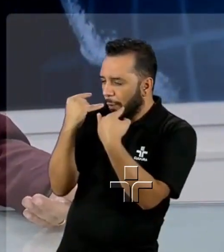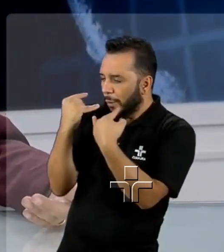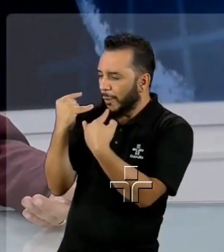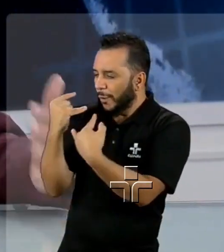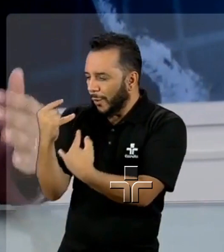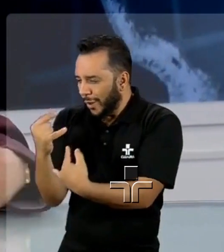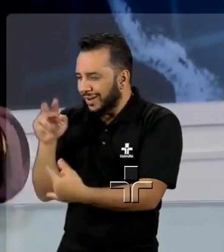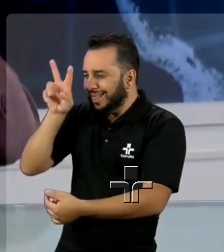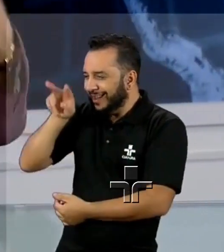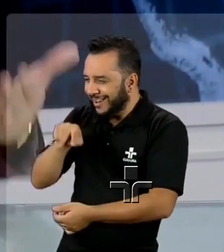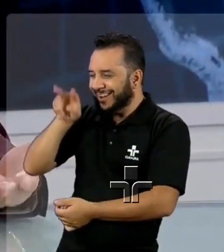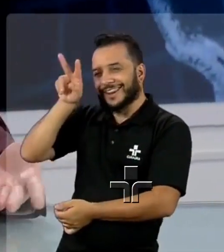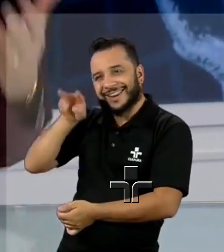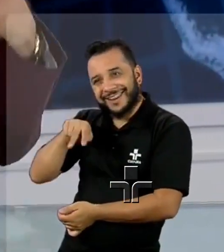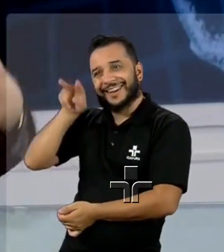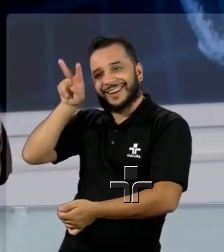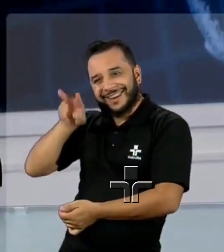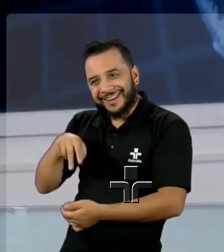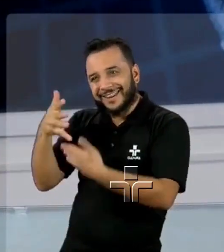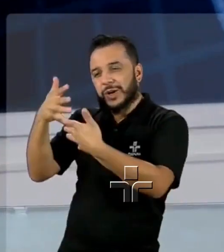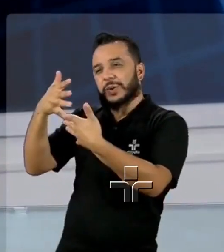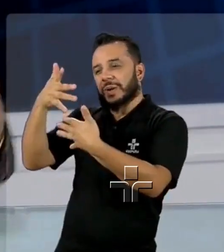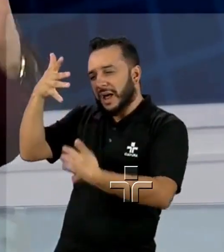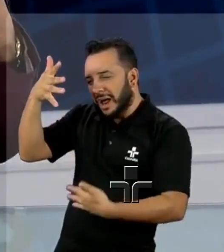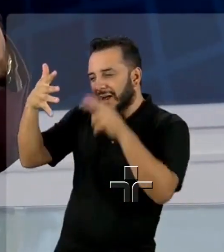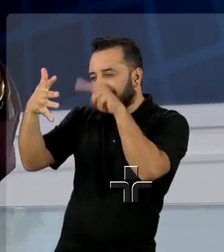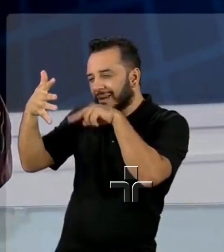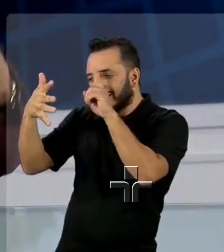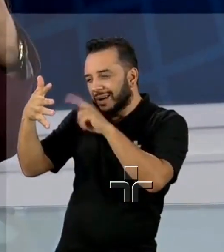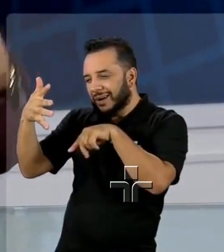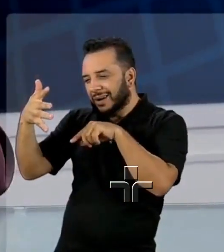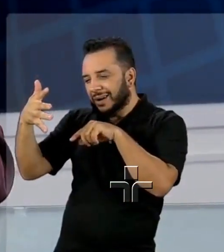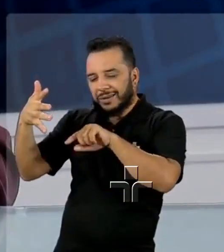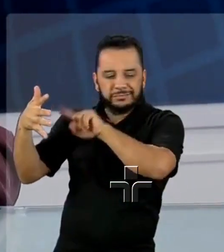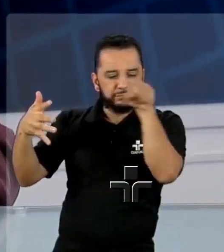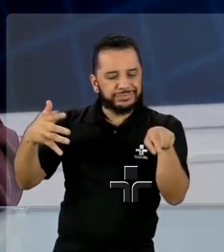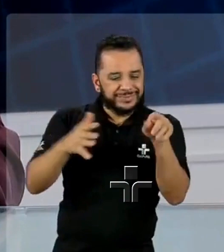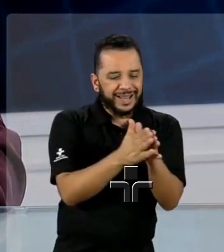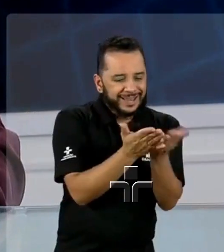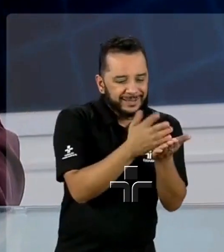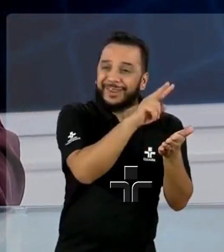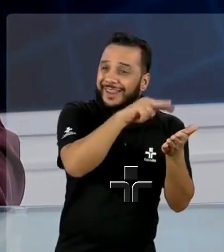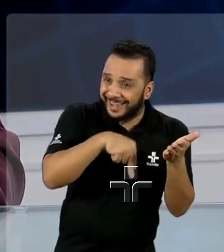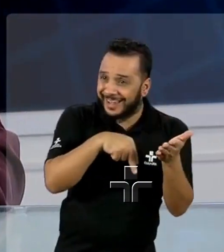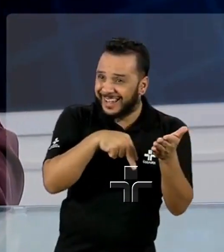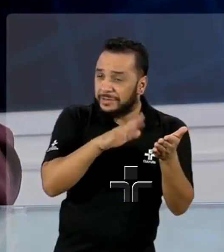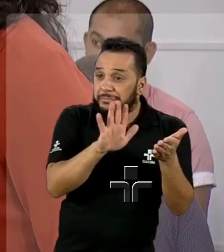a ler, você poderá, a partir daí, chegar a ler um livro. Às vezes, inclusive, não na forma papel, mas